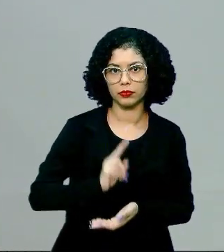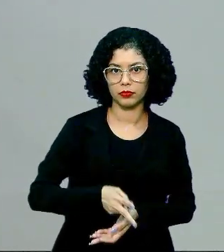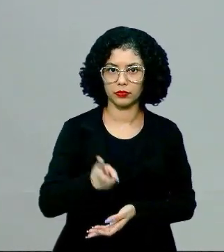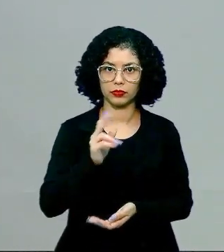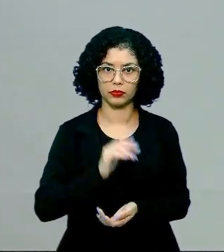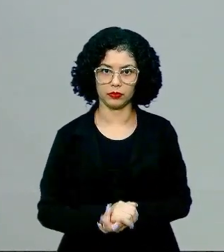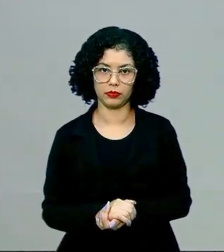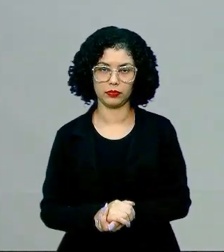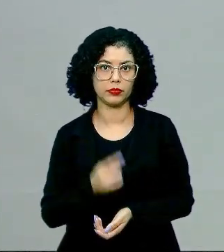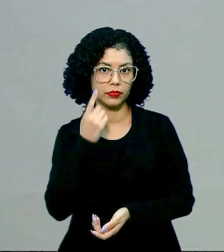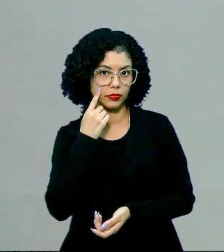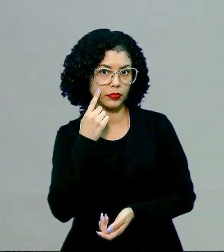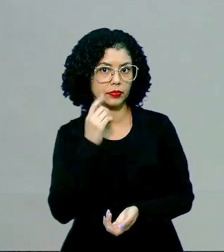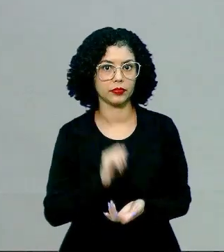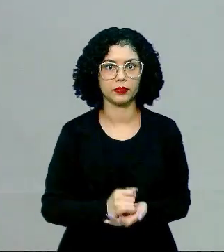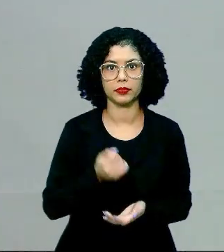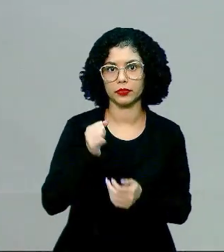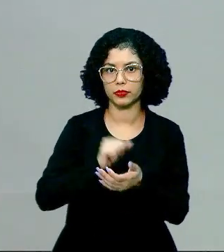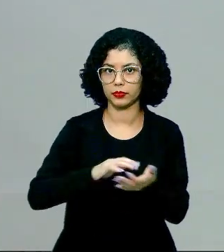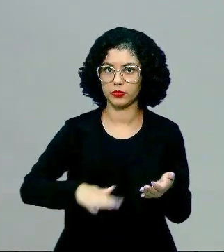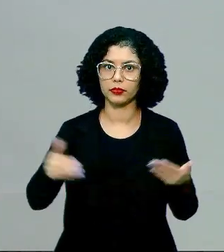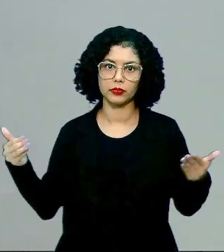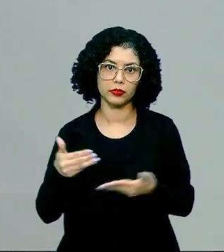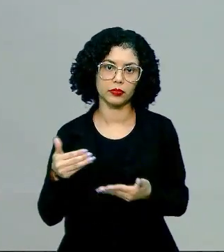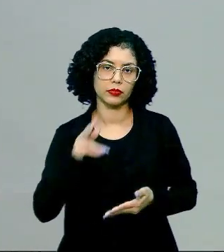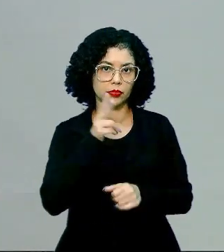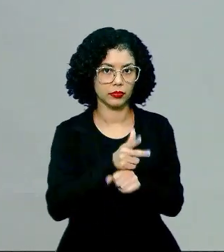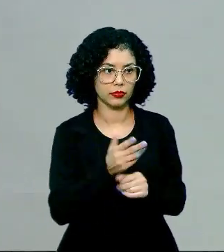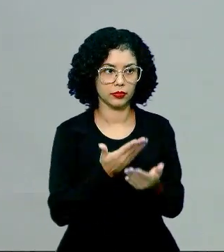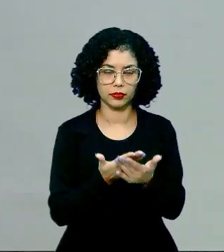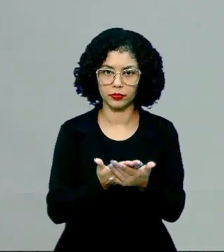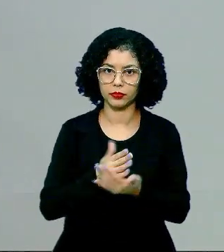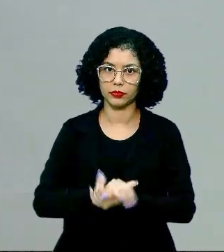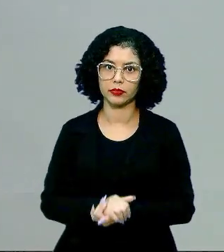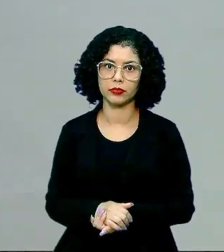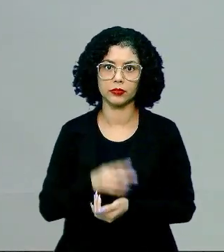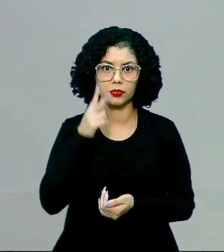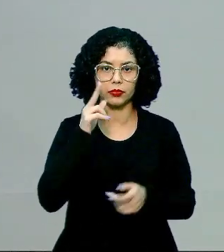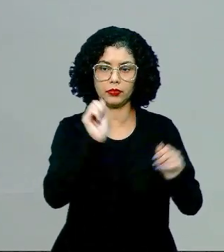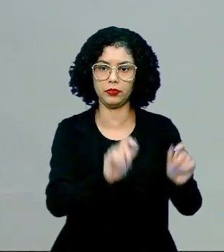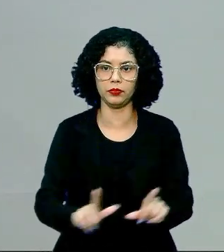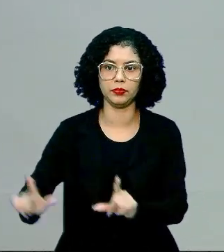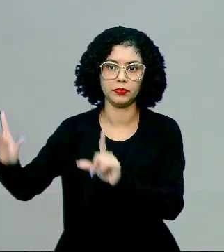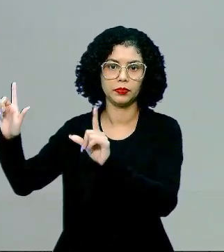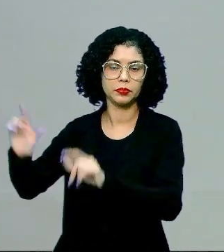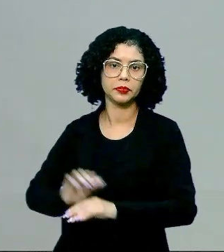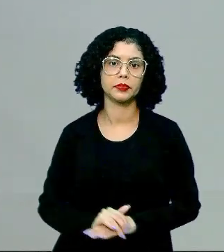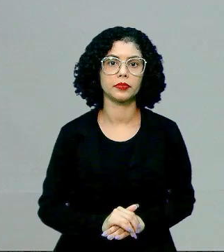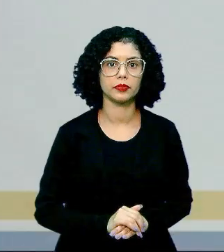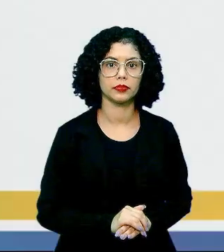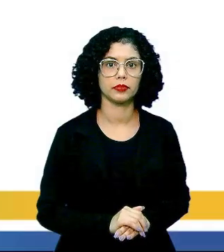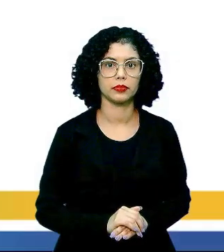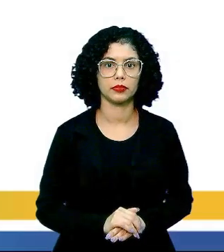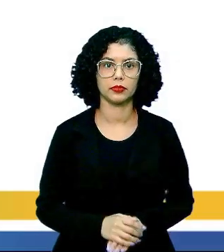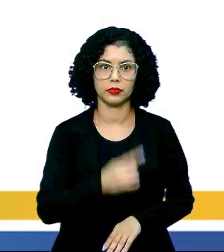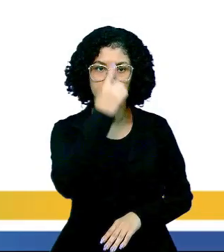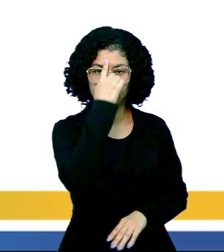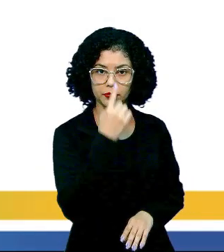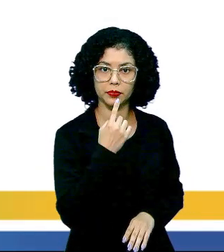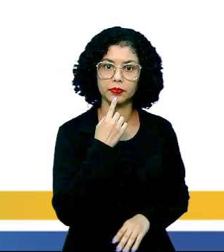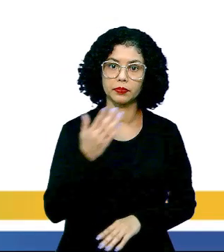avançar agora e nós vamos para o exercitando da nossa videoaula. Observe em tela a nossa